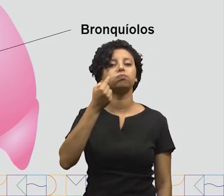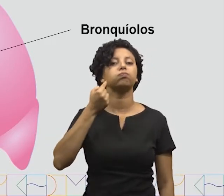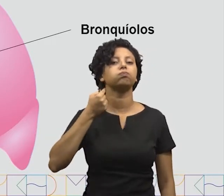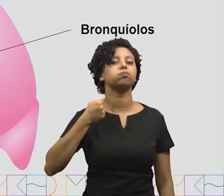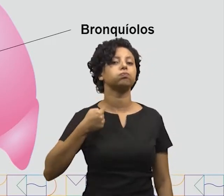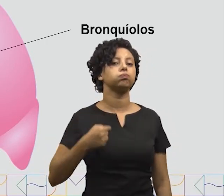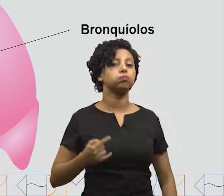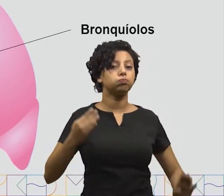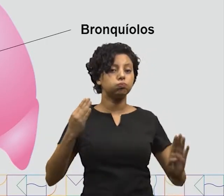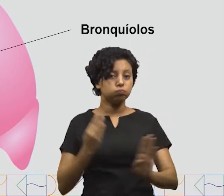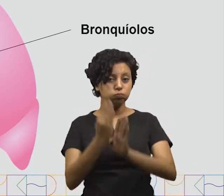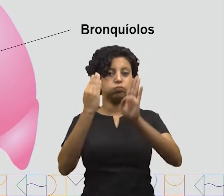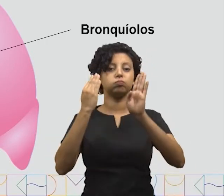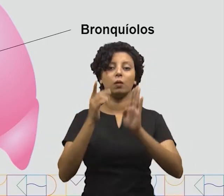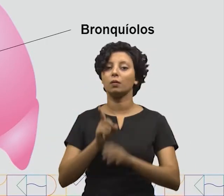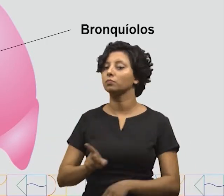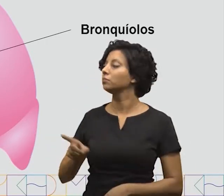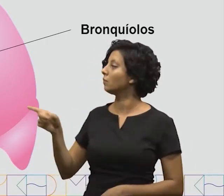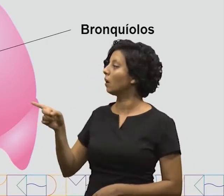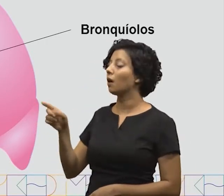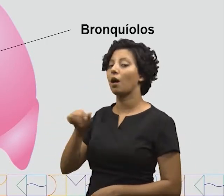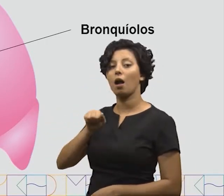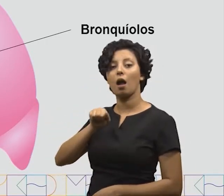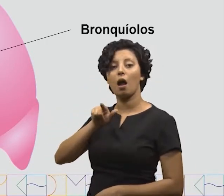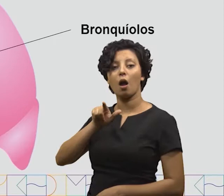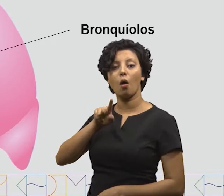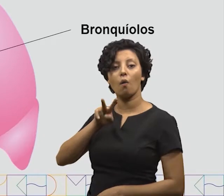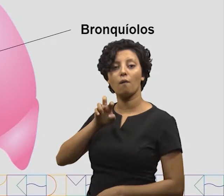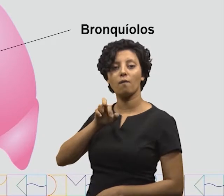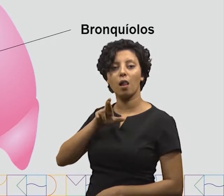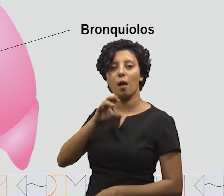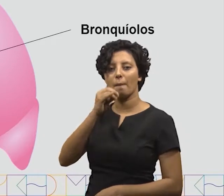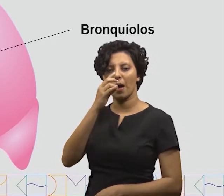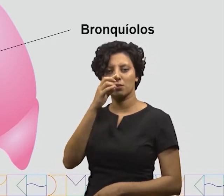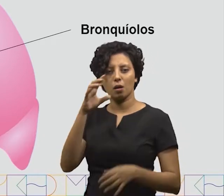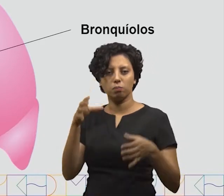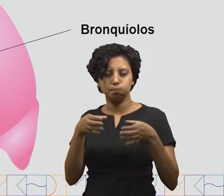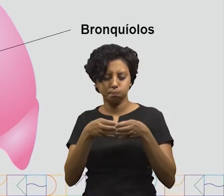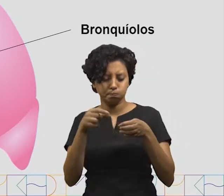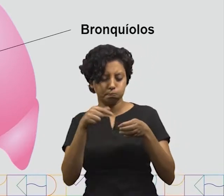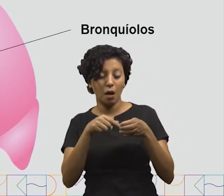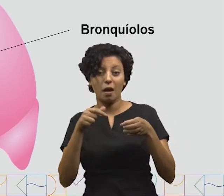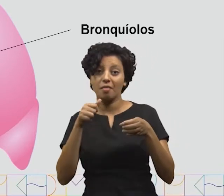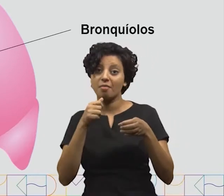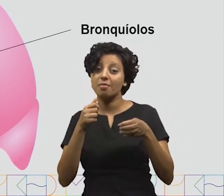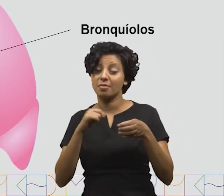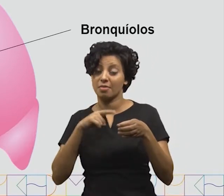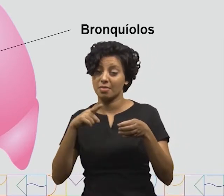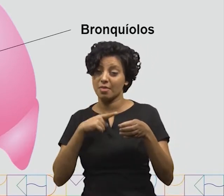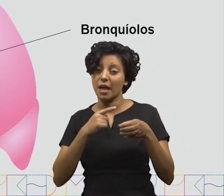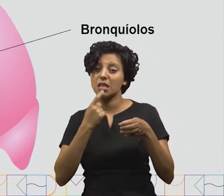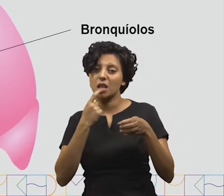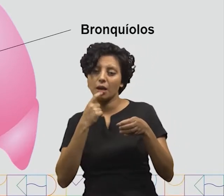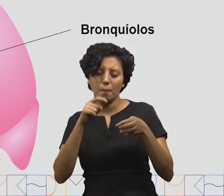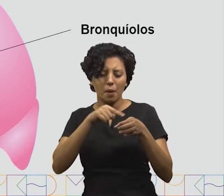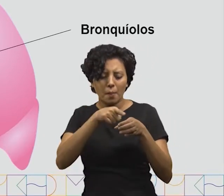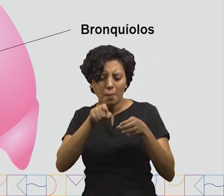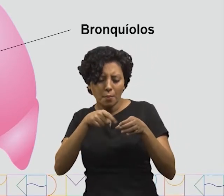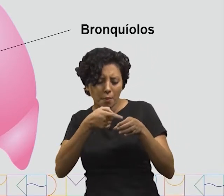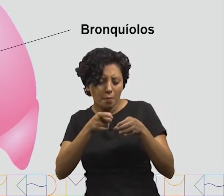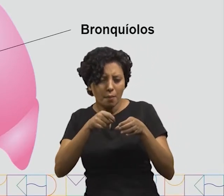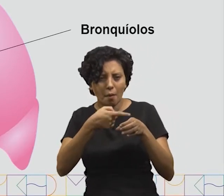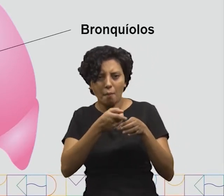nos alvéolos. Eles são uma espécie de sacos pequenos com muitos vasos sanguíneos. É